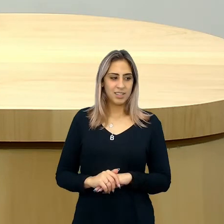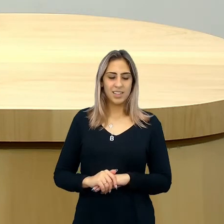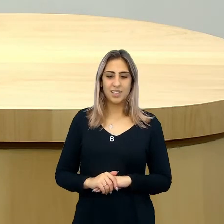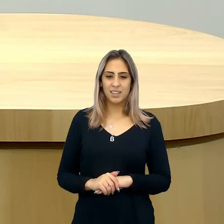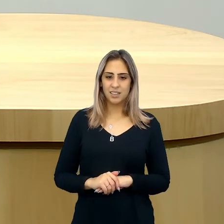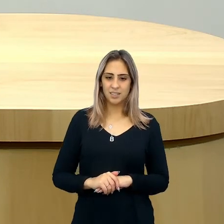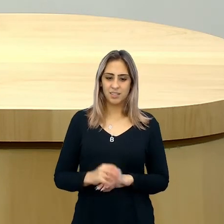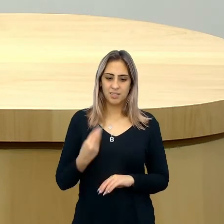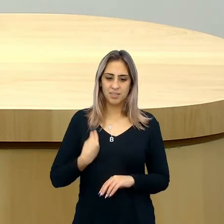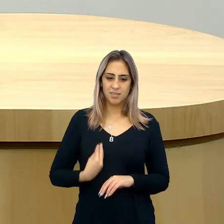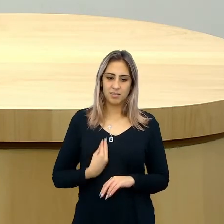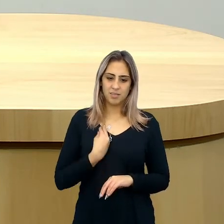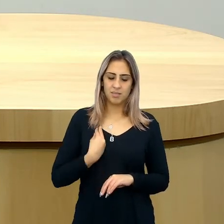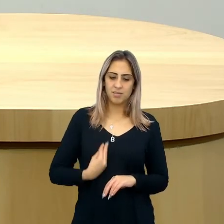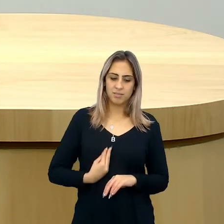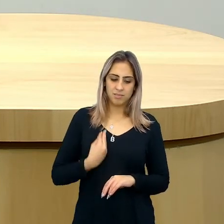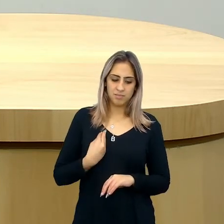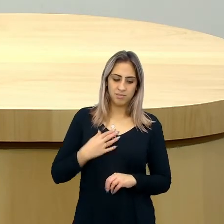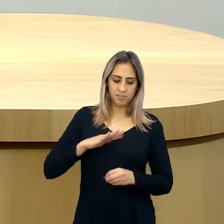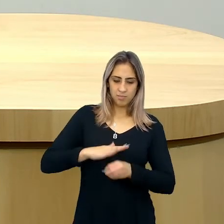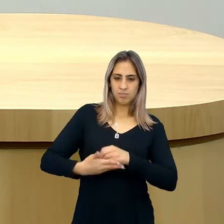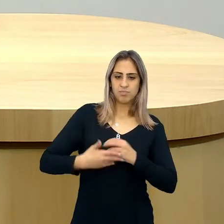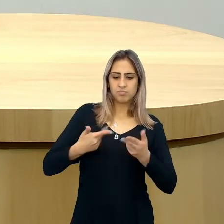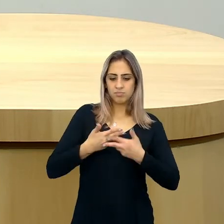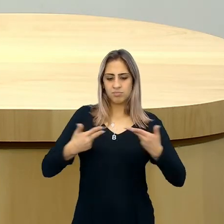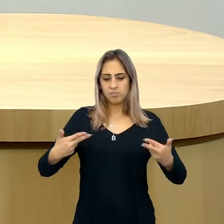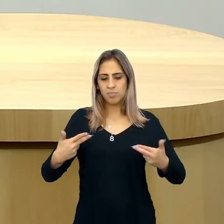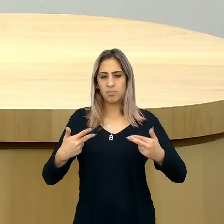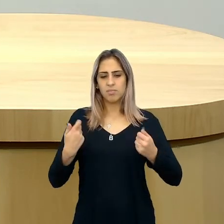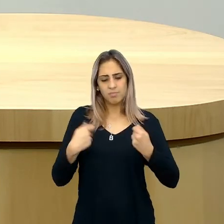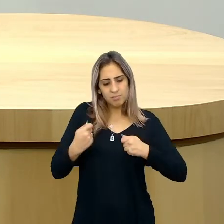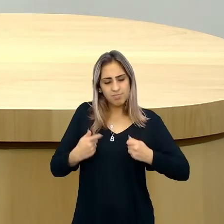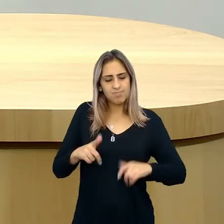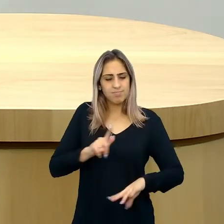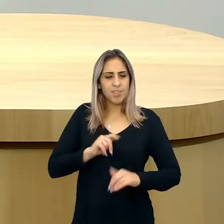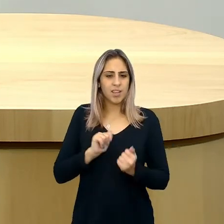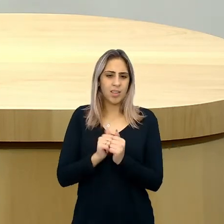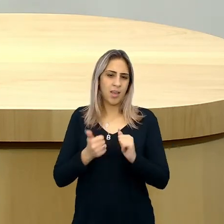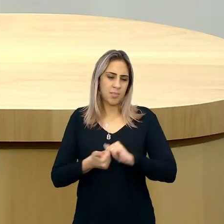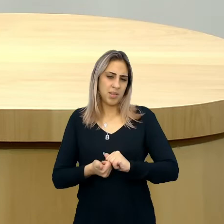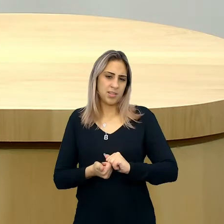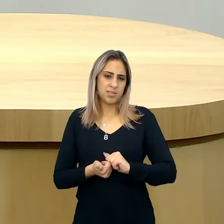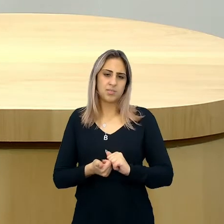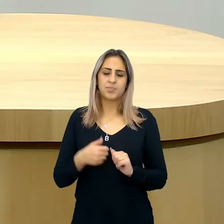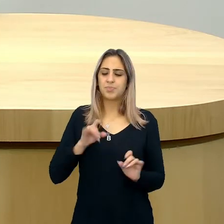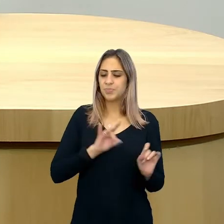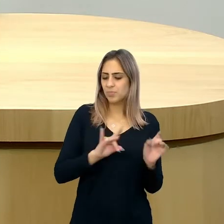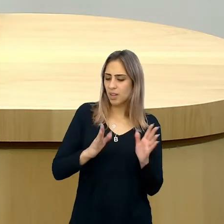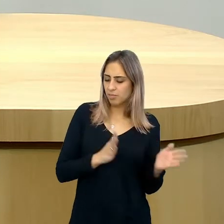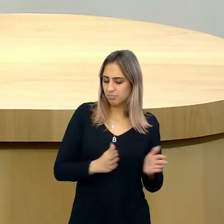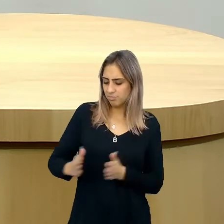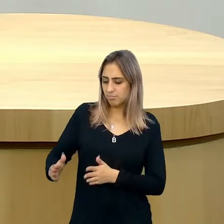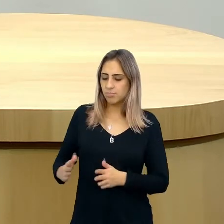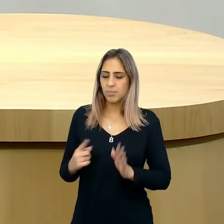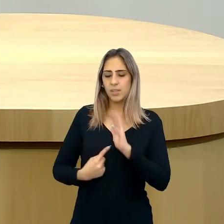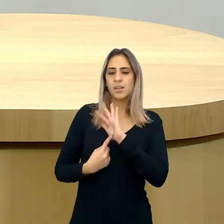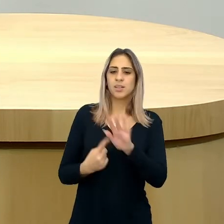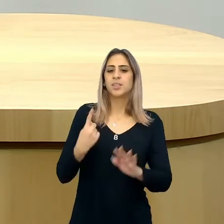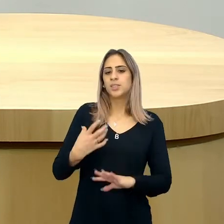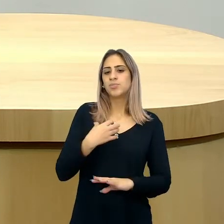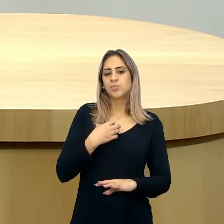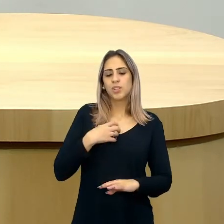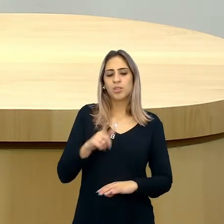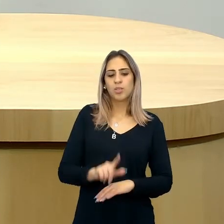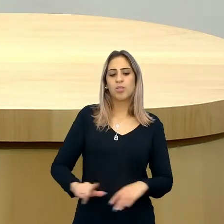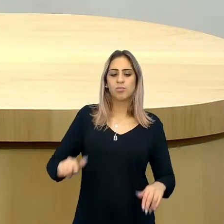para sobreviver, precisa ser altamente adaptativo. Então, cada época, né, apresenta uma certa